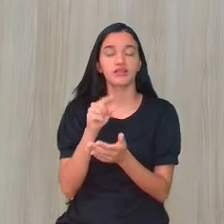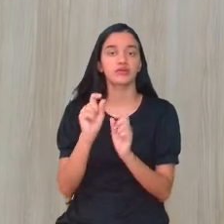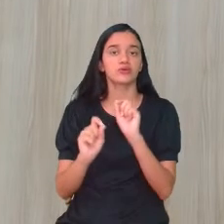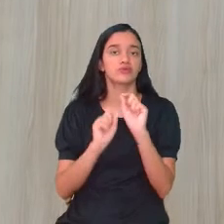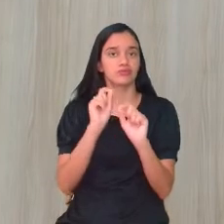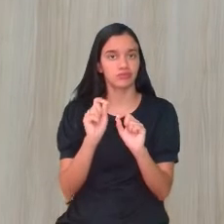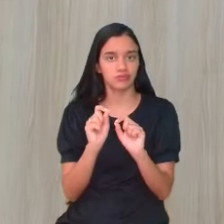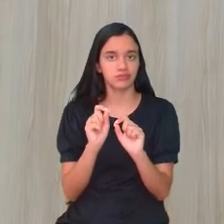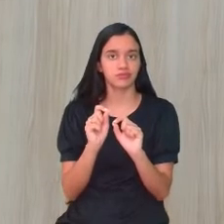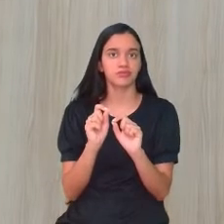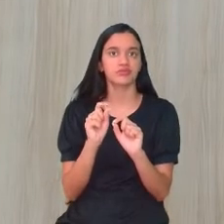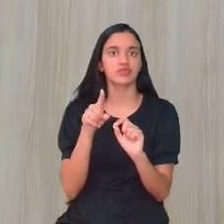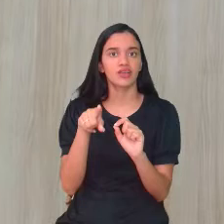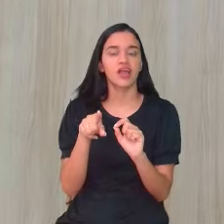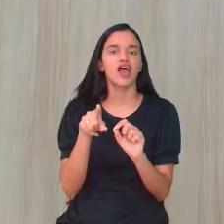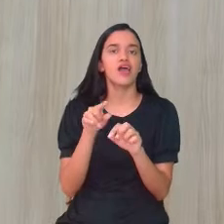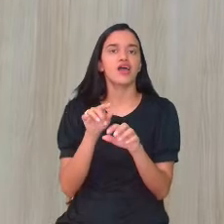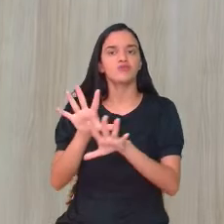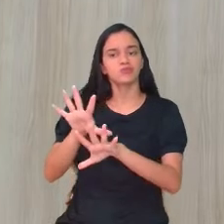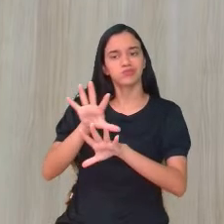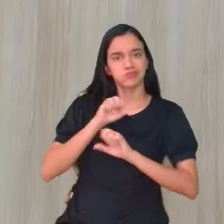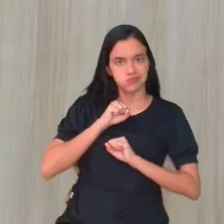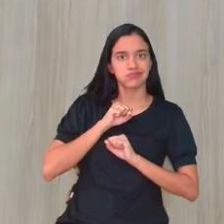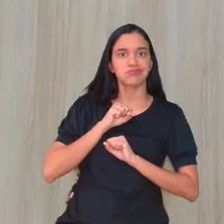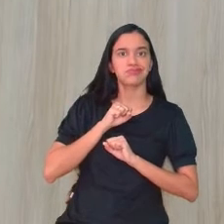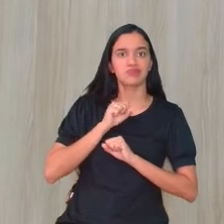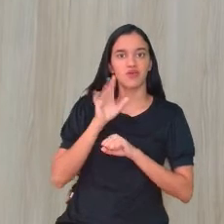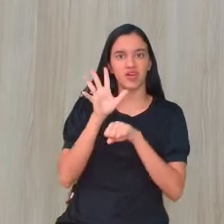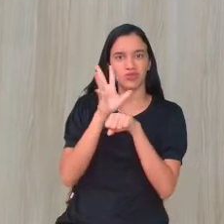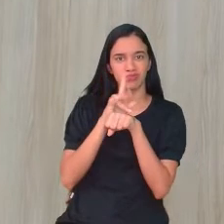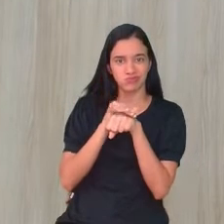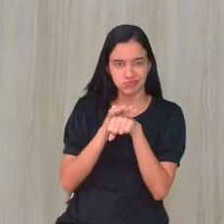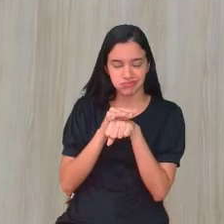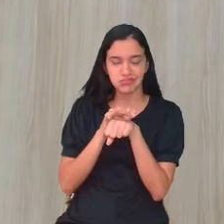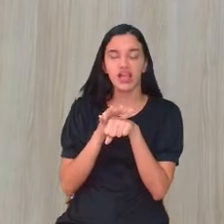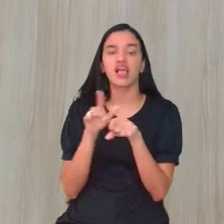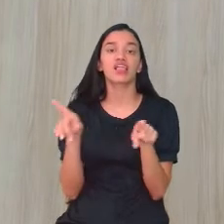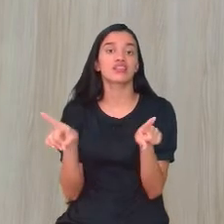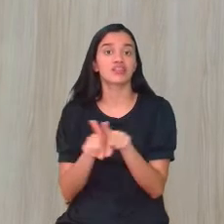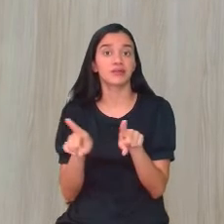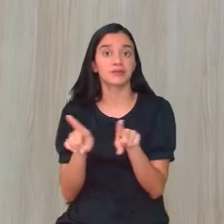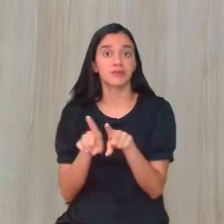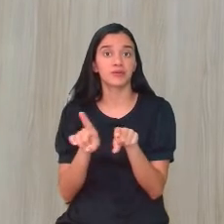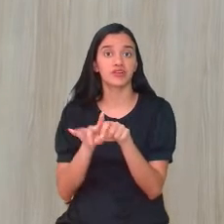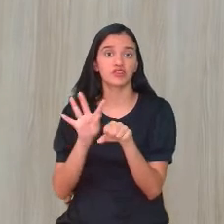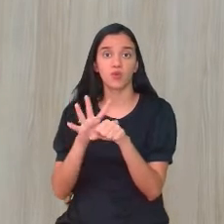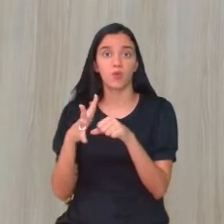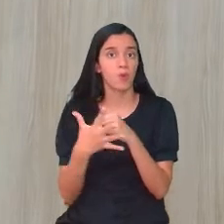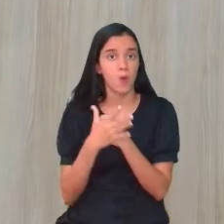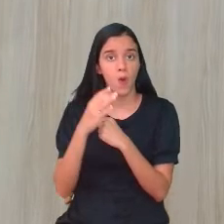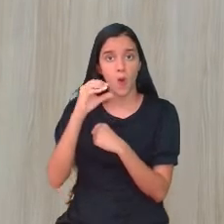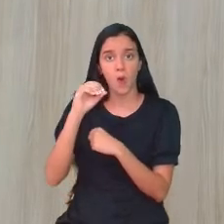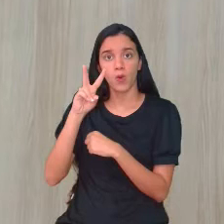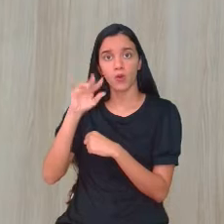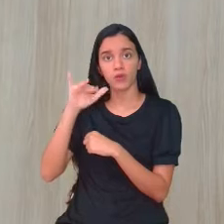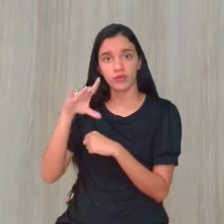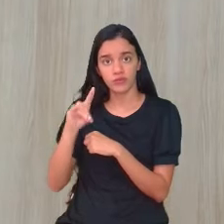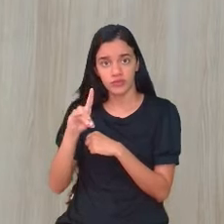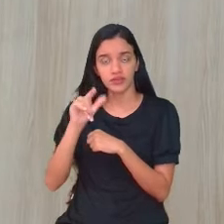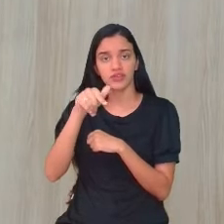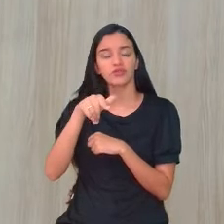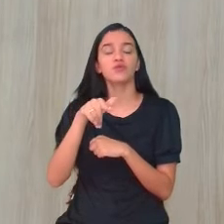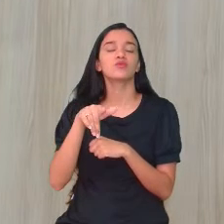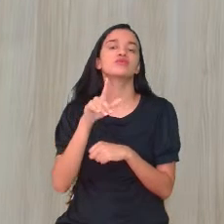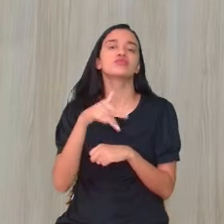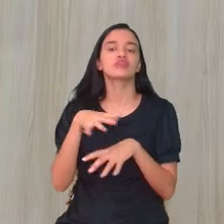ser infectado, né, por uma série de doenças, e no caso da Covid vai lhe ajudar para que mesmo que